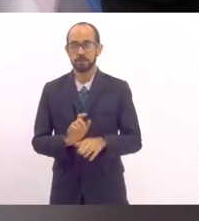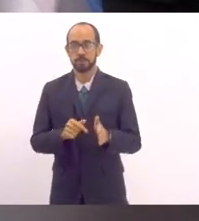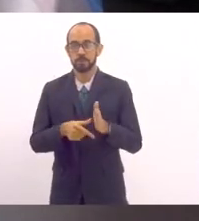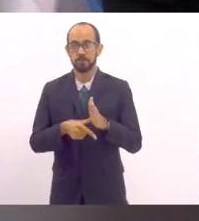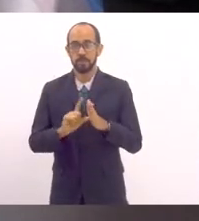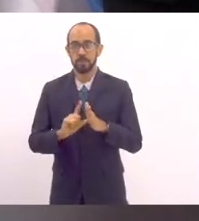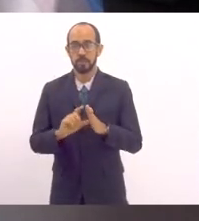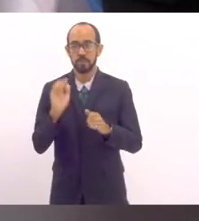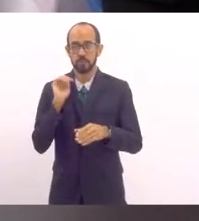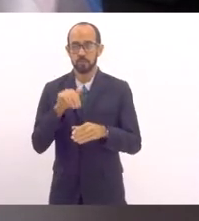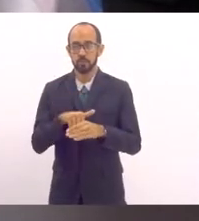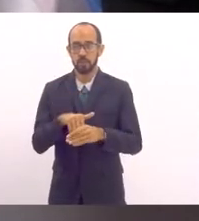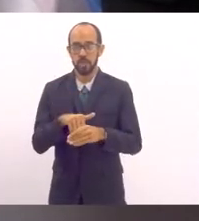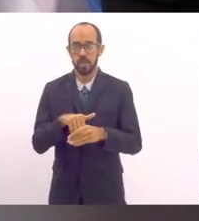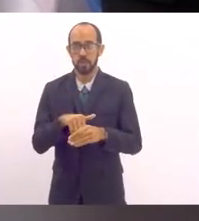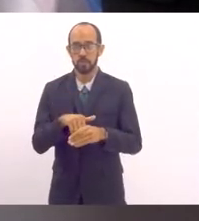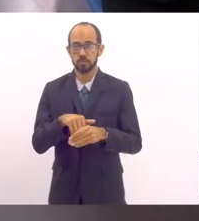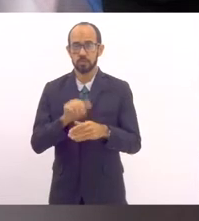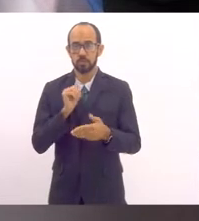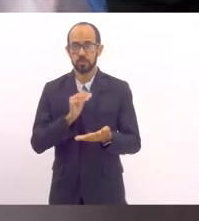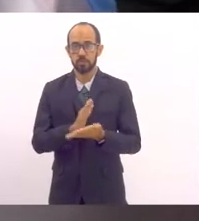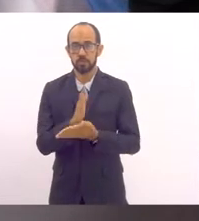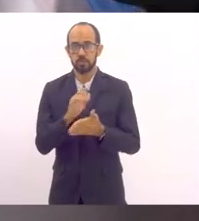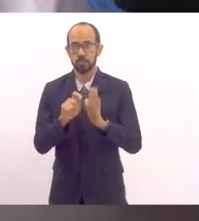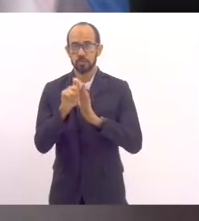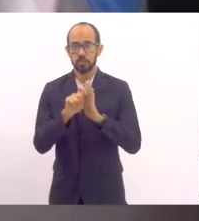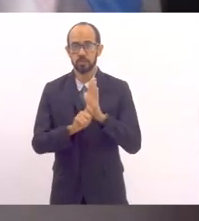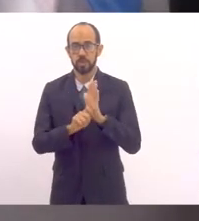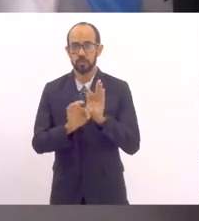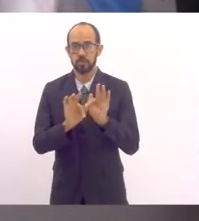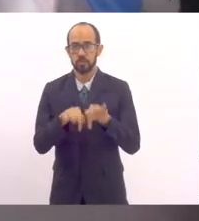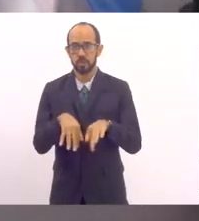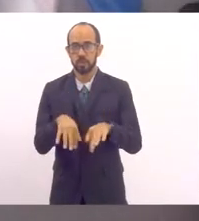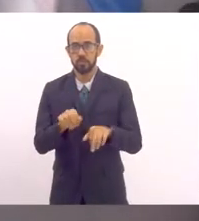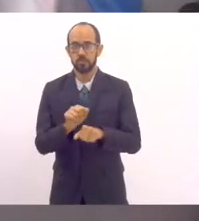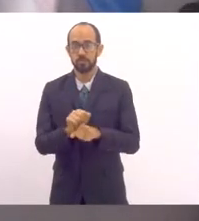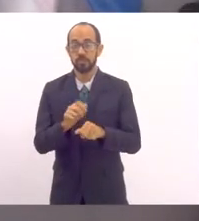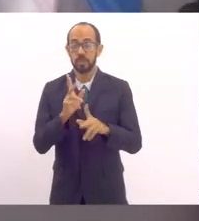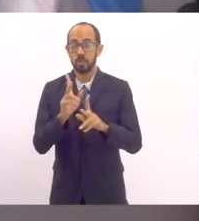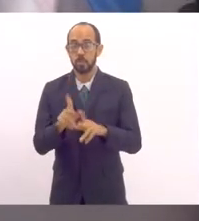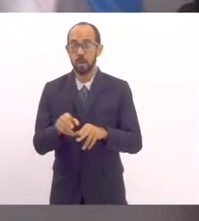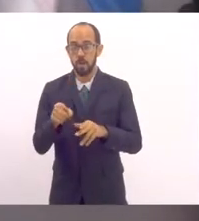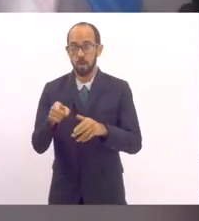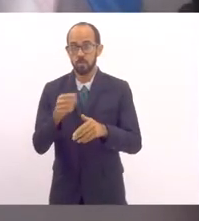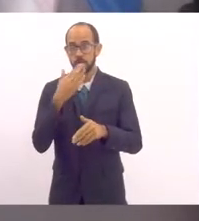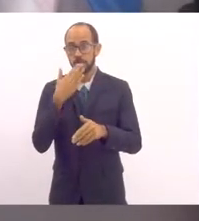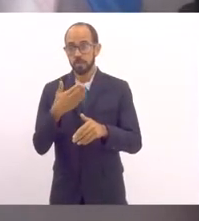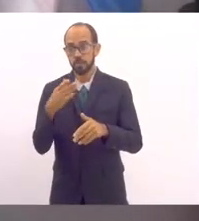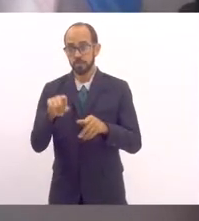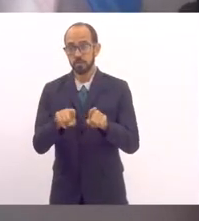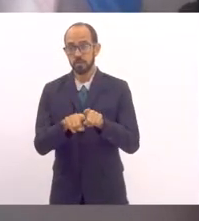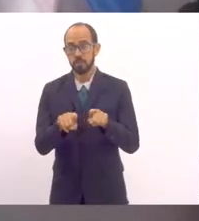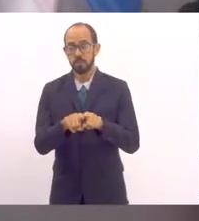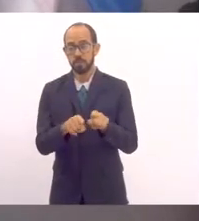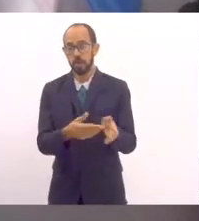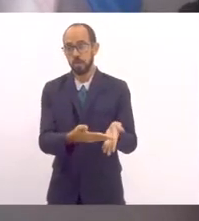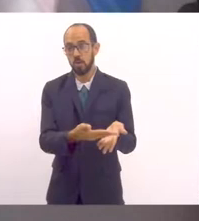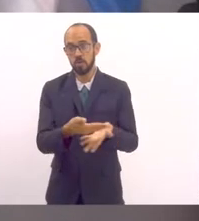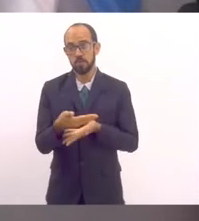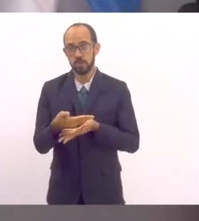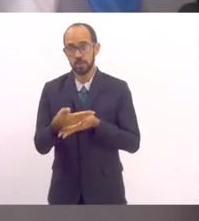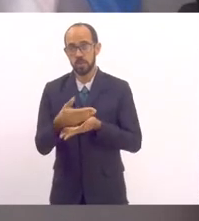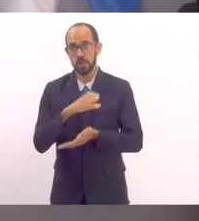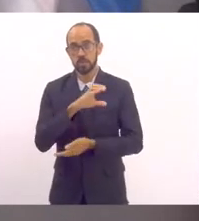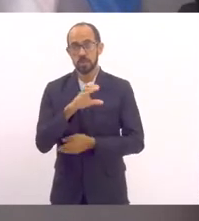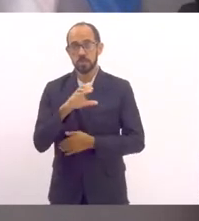antes de votarmos a aprovação do texto final. Na mesma solicitação, eu também convidei a Comissão de Constituição